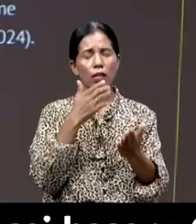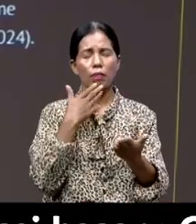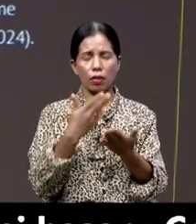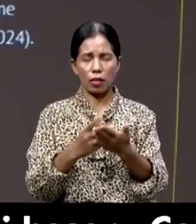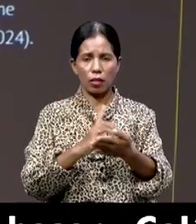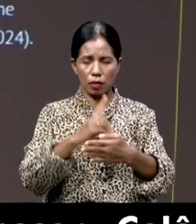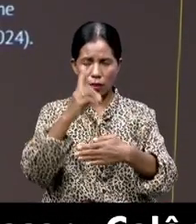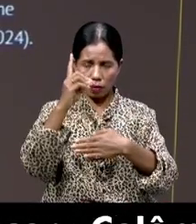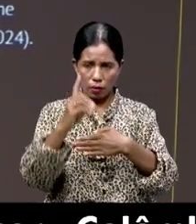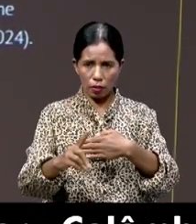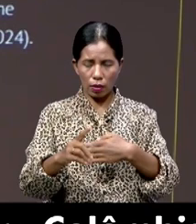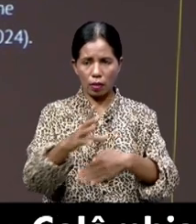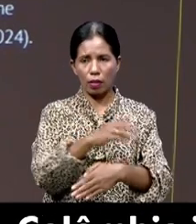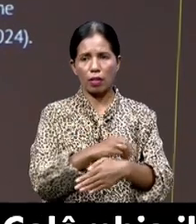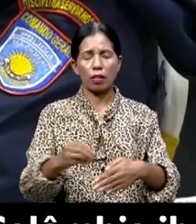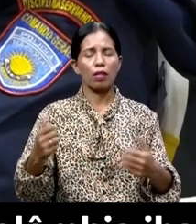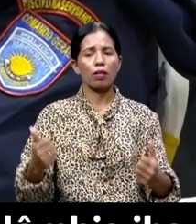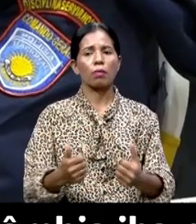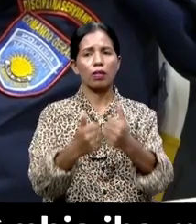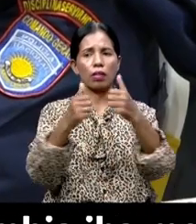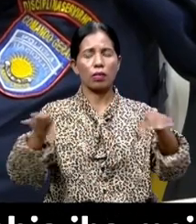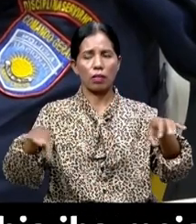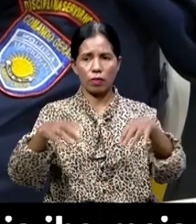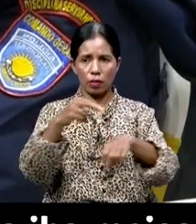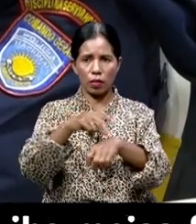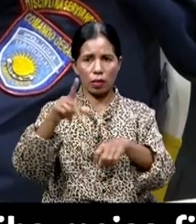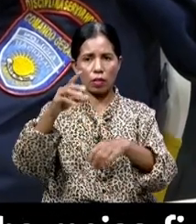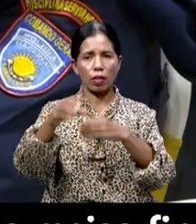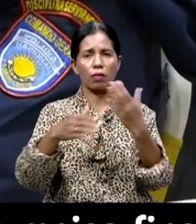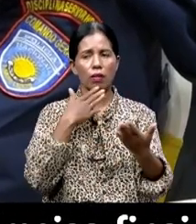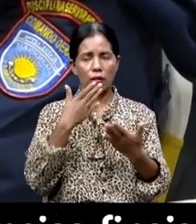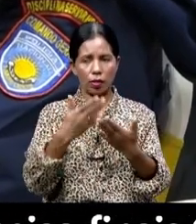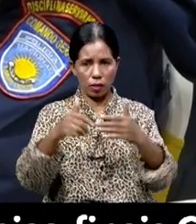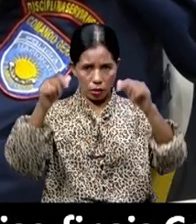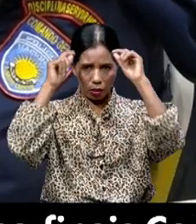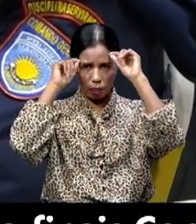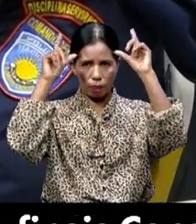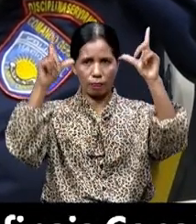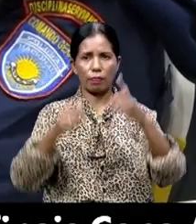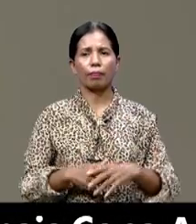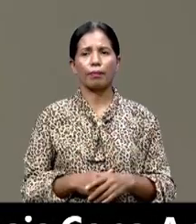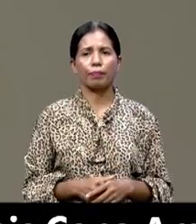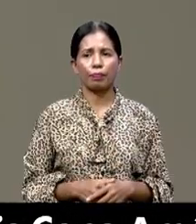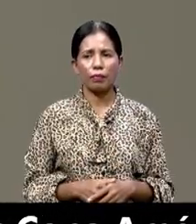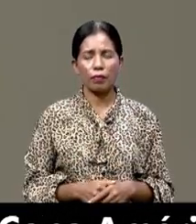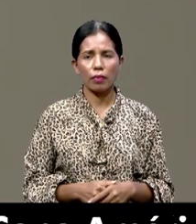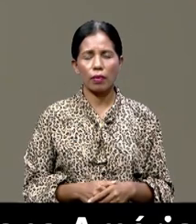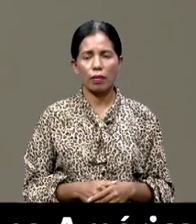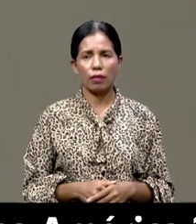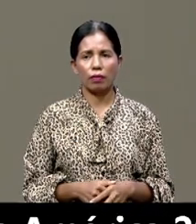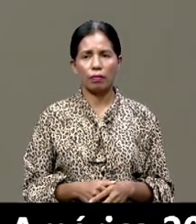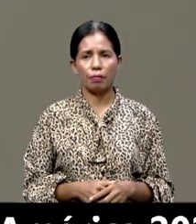desenvolve validação padrão para competência Sistema Nacional Qualificação em Timor-Leste. It's solid